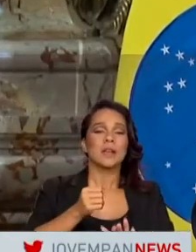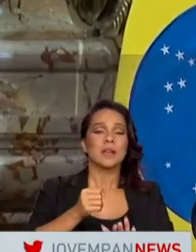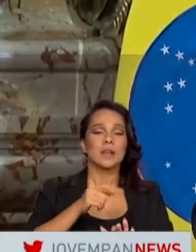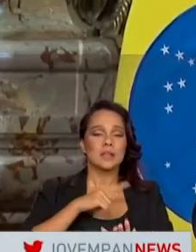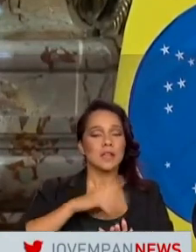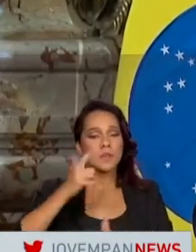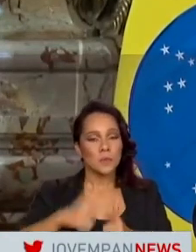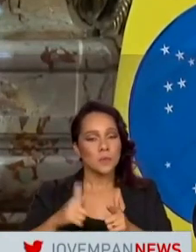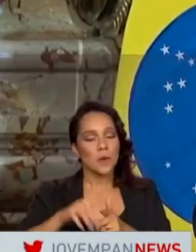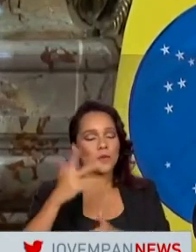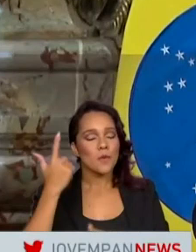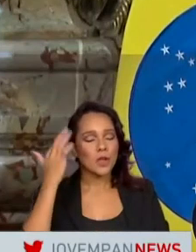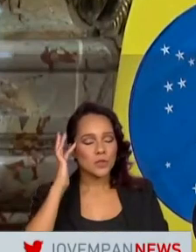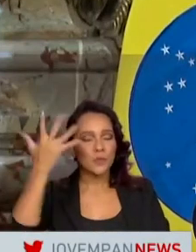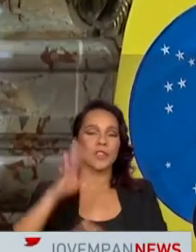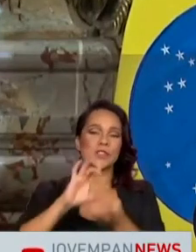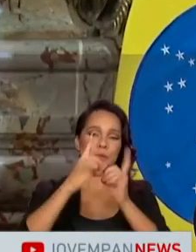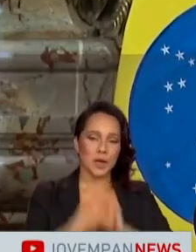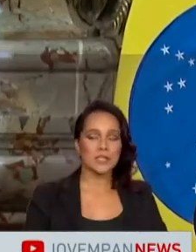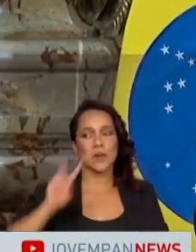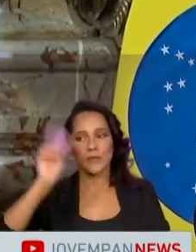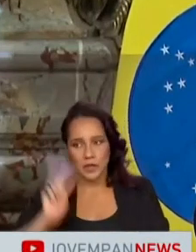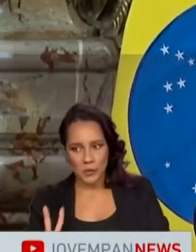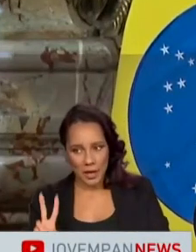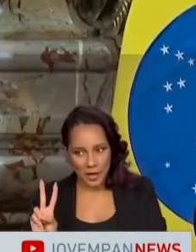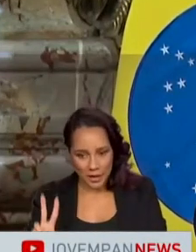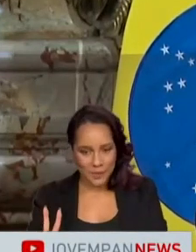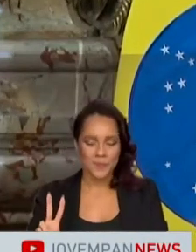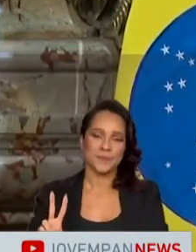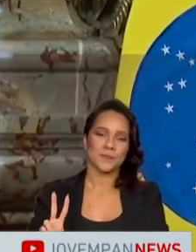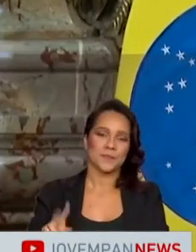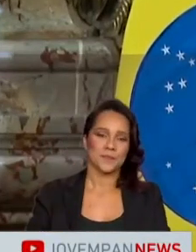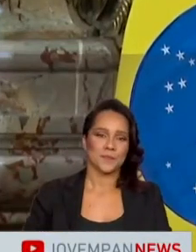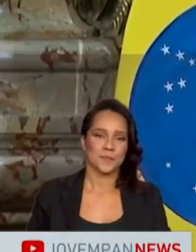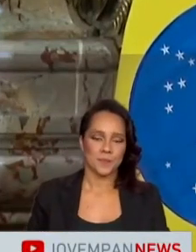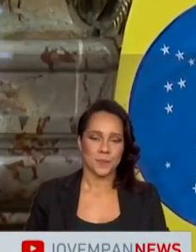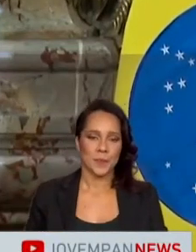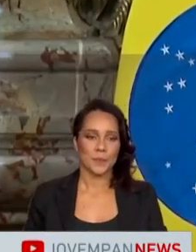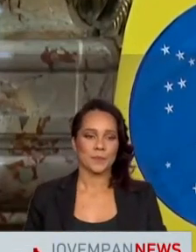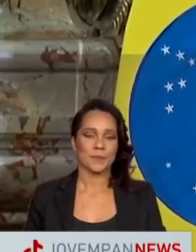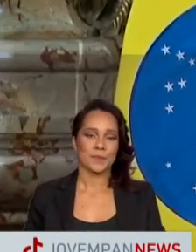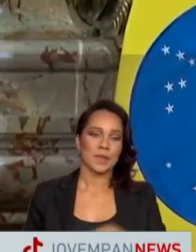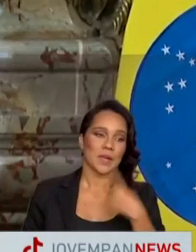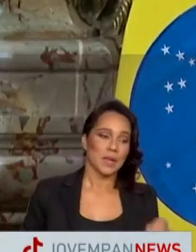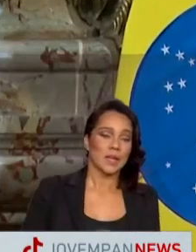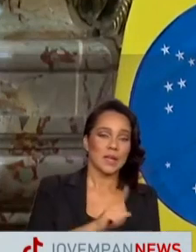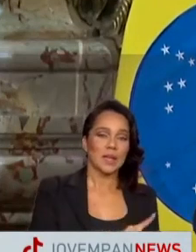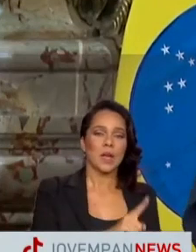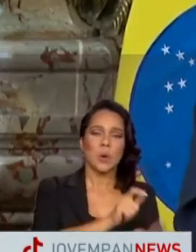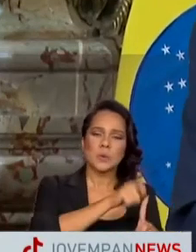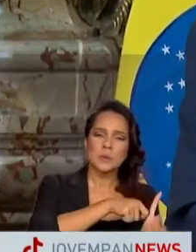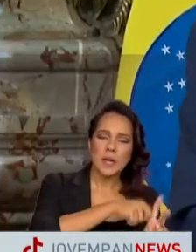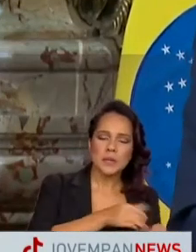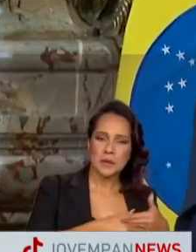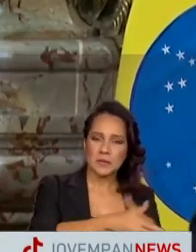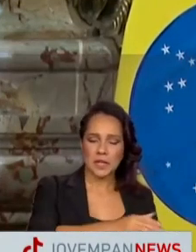gente tenha resolvido a normalidade diplomática com a Venezuela. Que se haja resuelto a normalidade diplomática com Venezuela. E eu espero que daqui a alguns